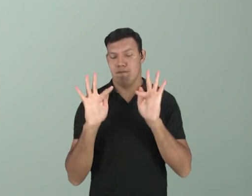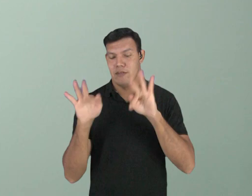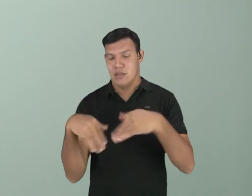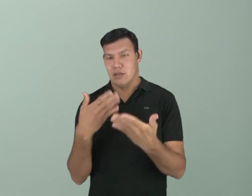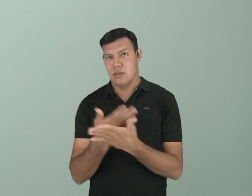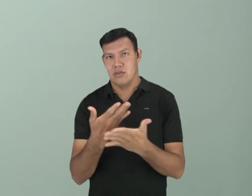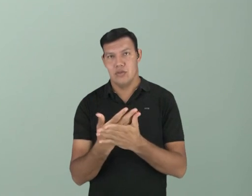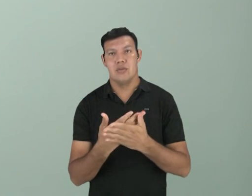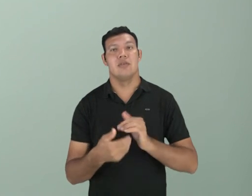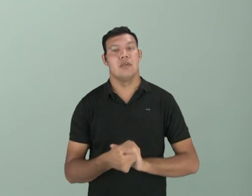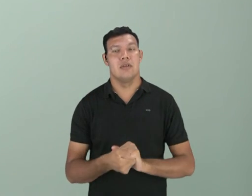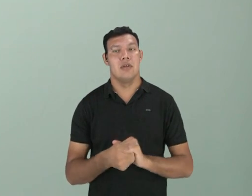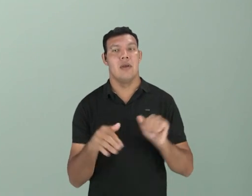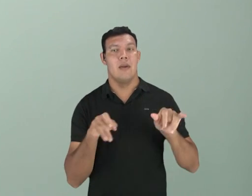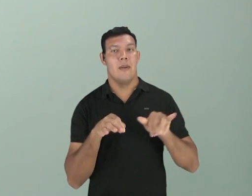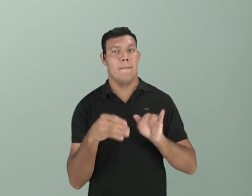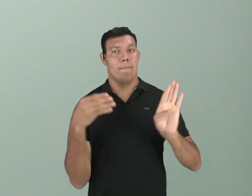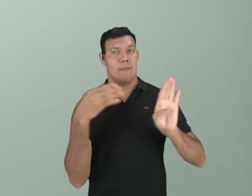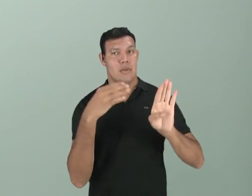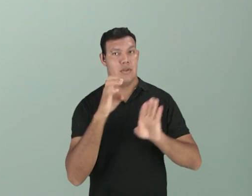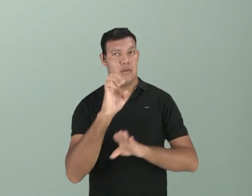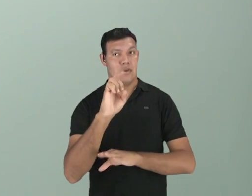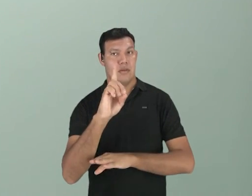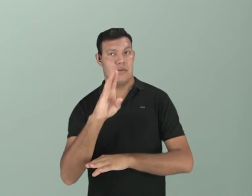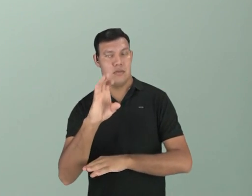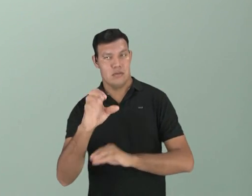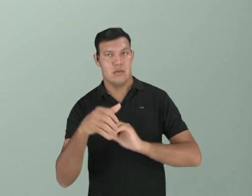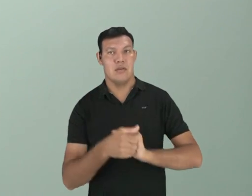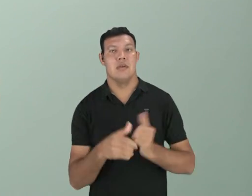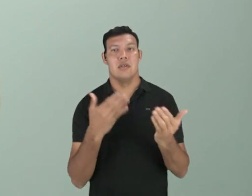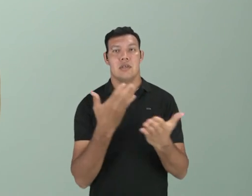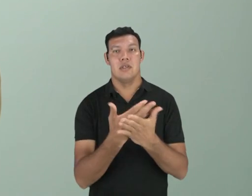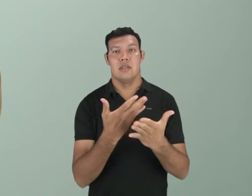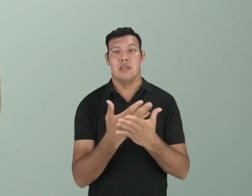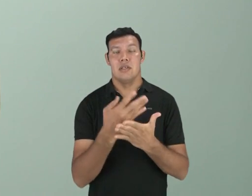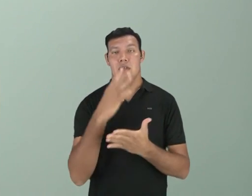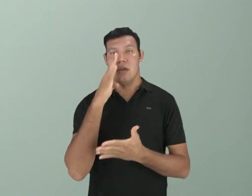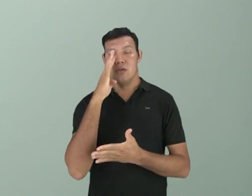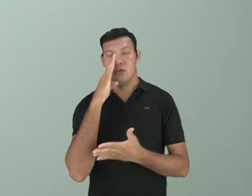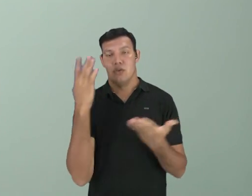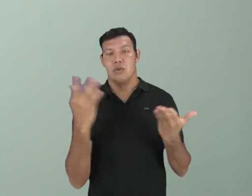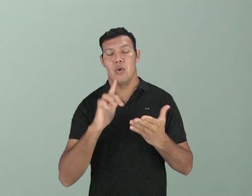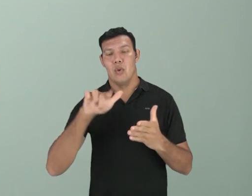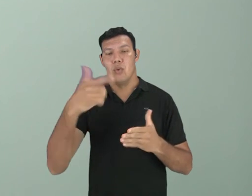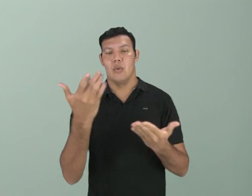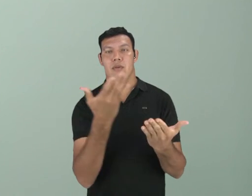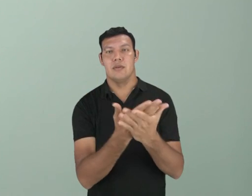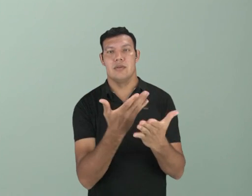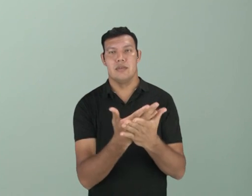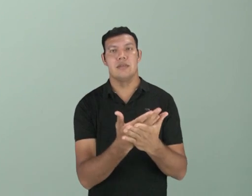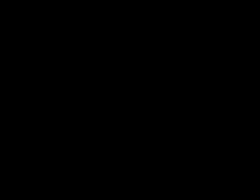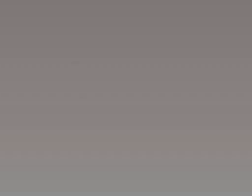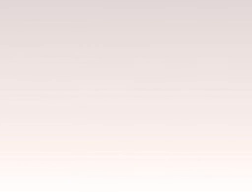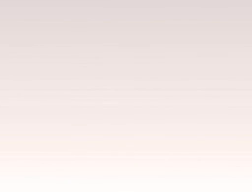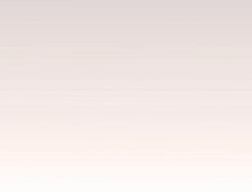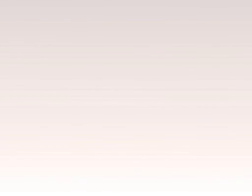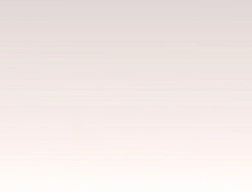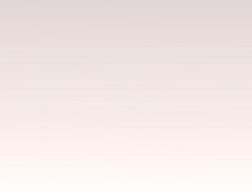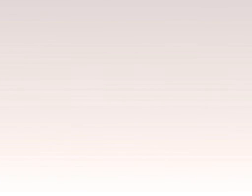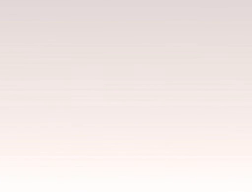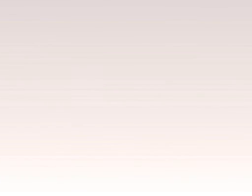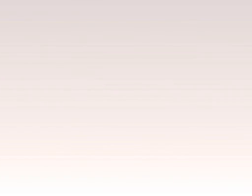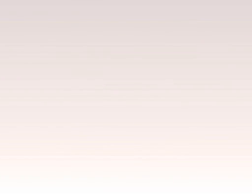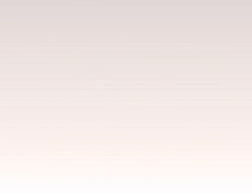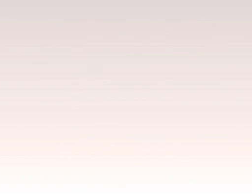é só. Não deixe de acessar a plataforma Eduque para rever essa e outras aulas. Bons estudos e até a próxima!